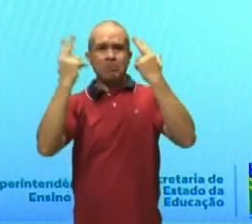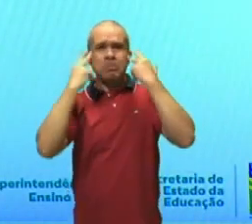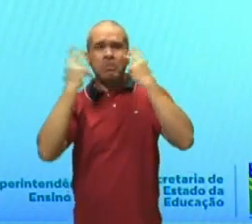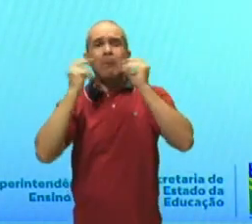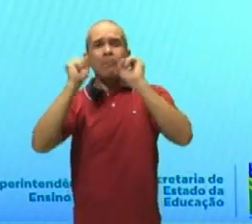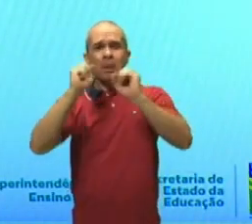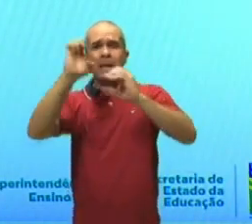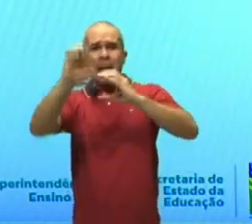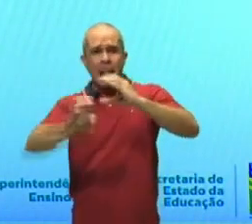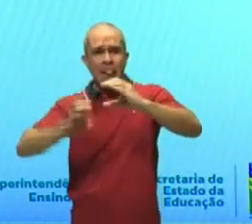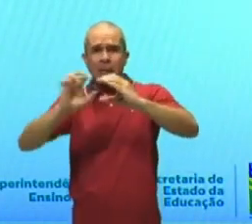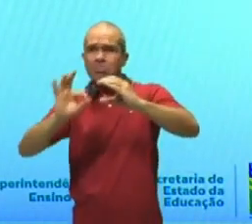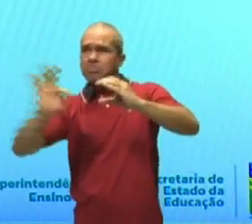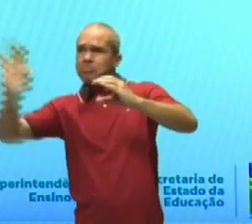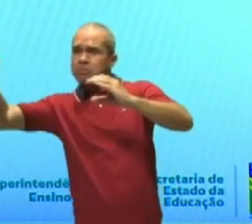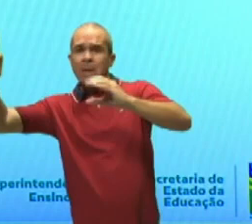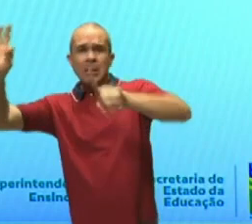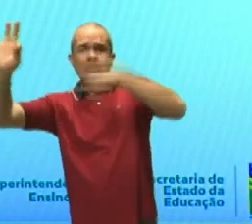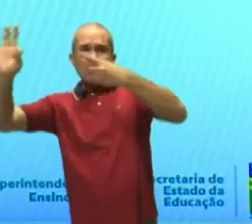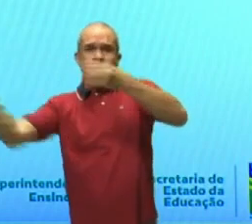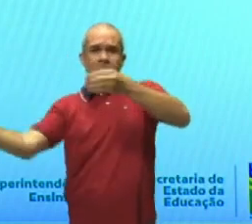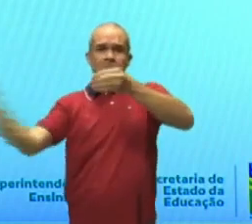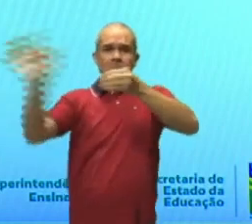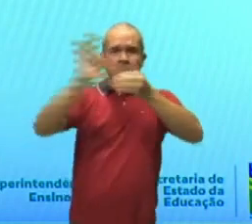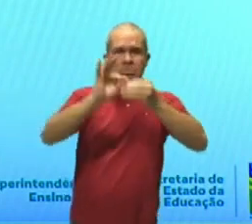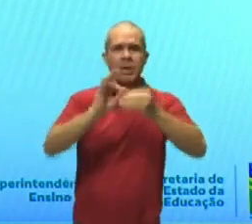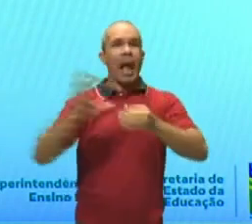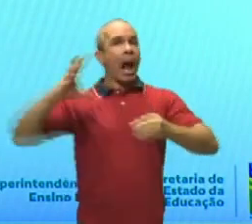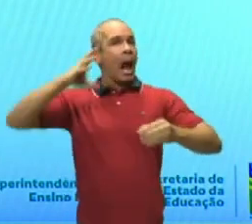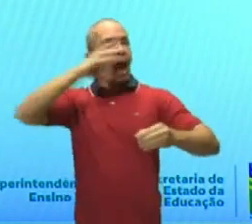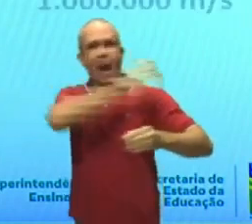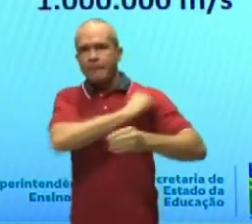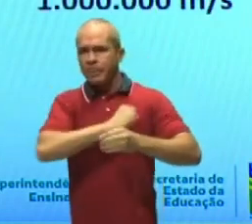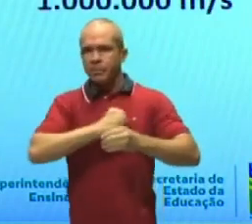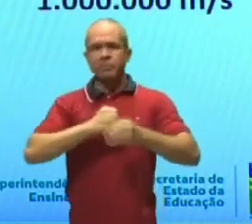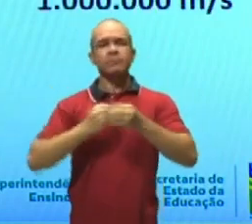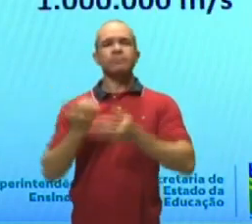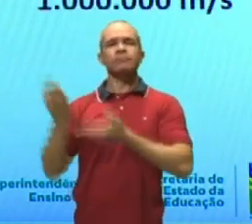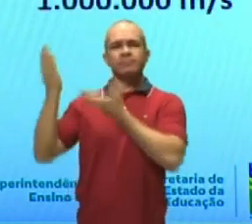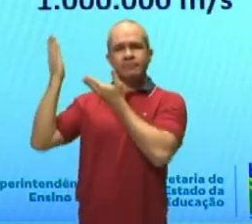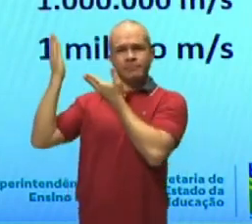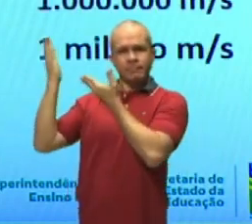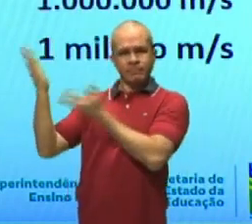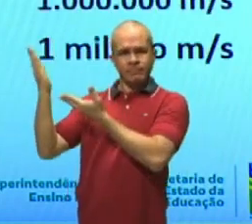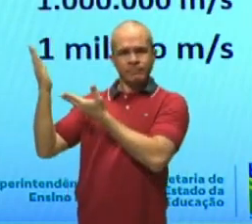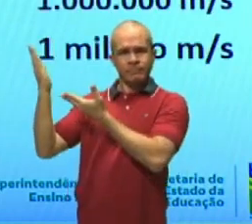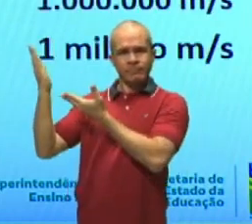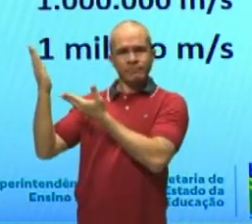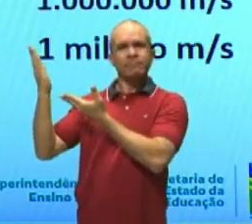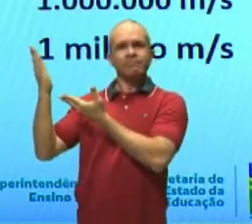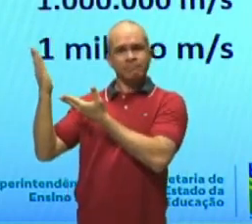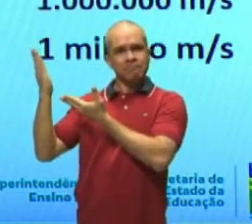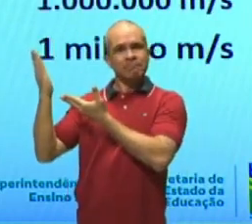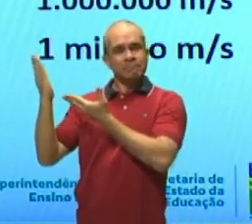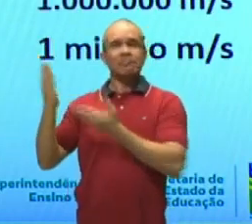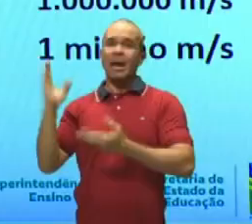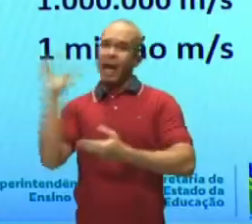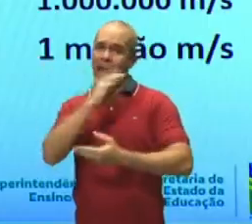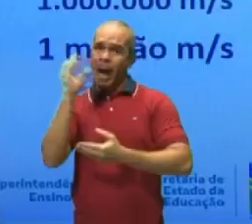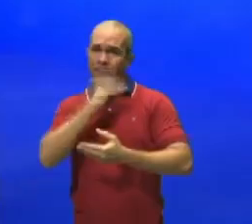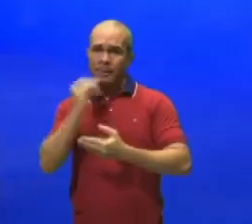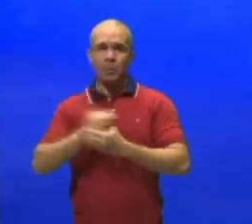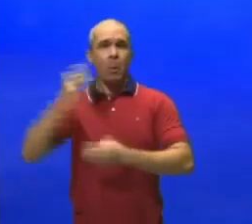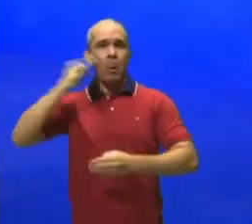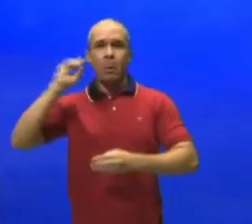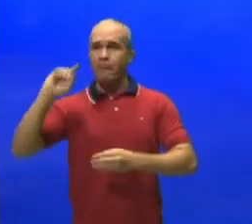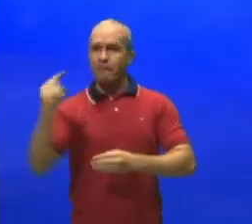pode voltar também. E essa velocidade é muito rápida, na ordem de 10 elevado a 6ª metros por segundo, ou seja, 1